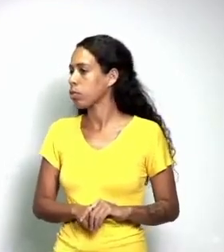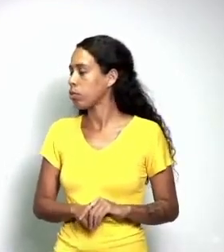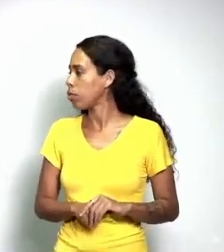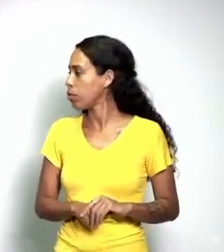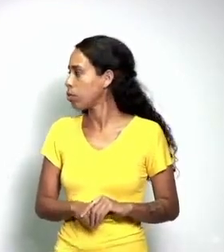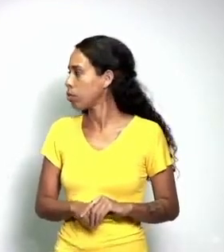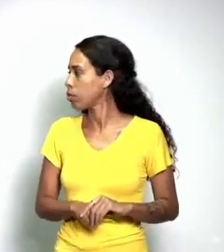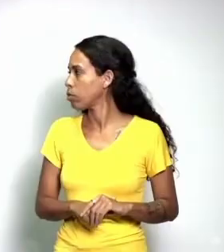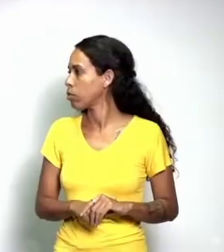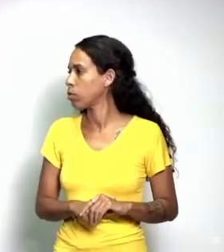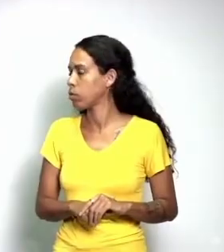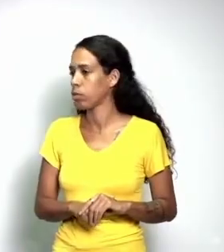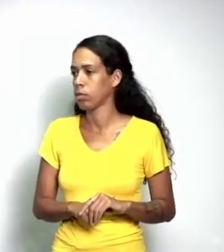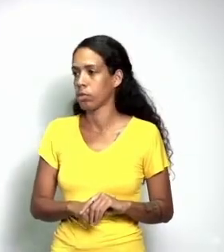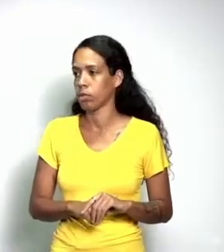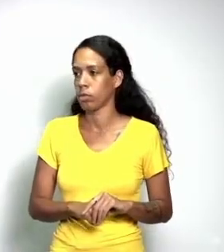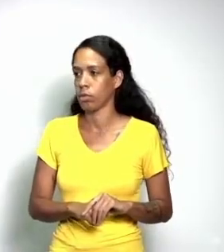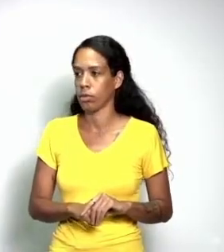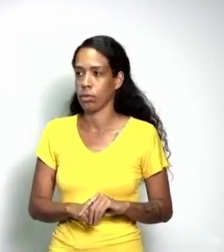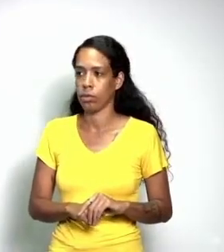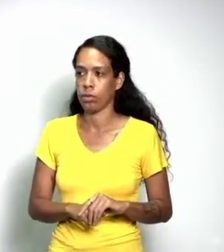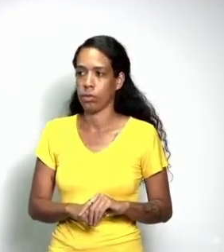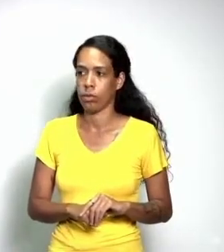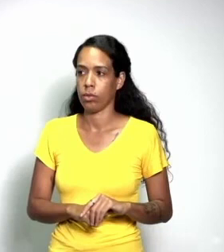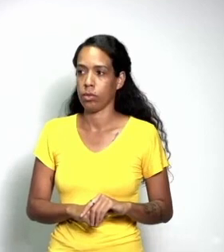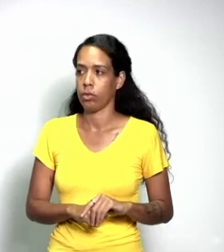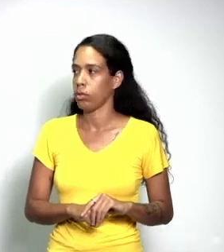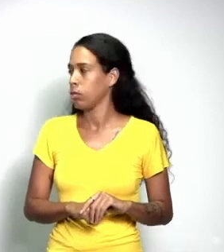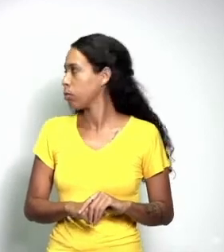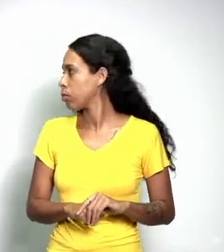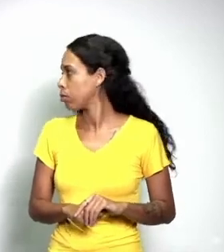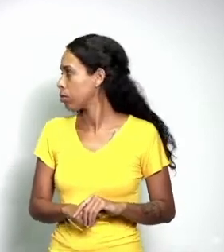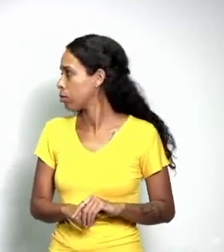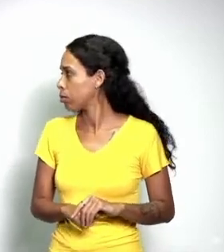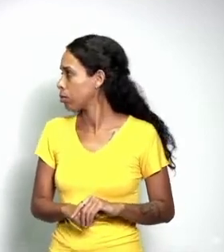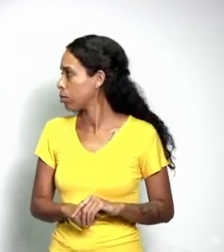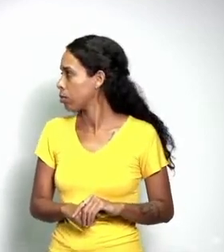Aí aqui eu trouxe o Leozinho,